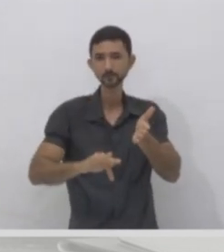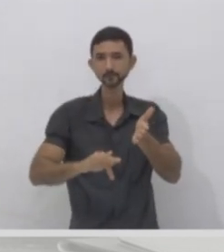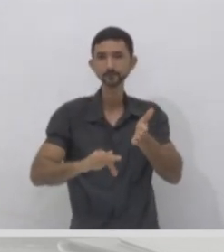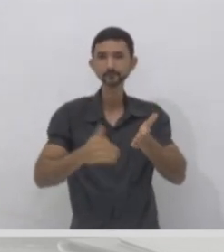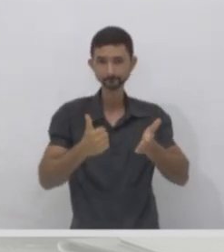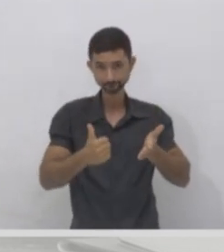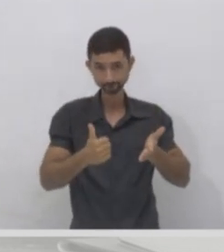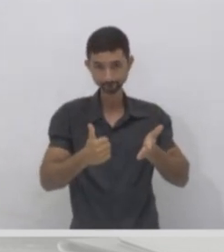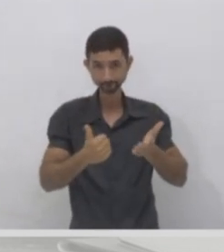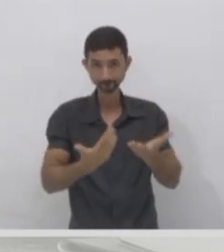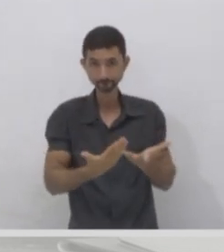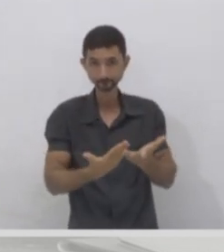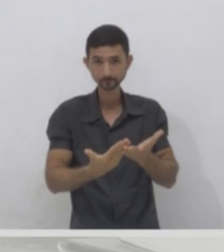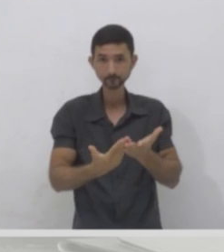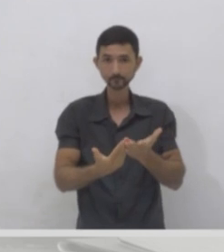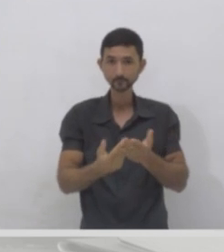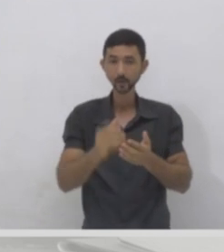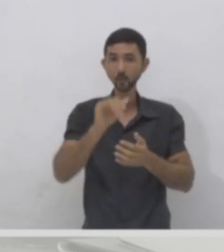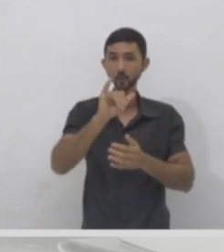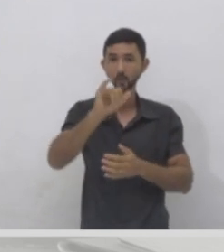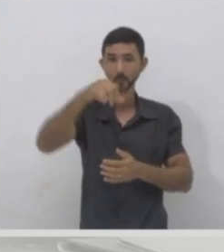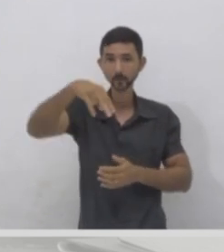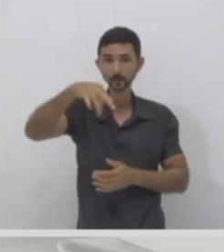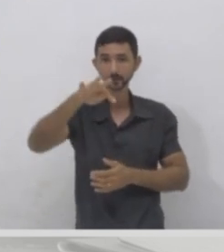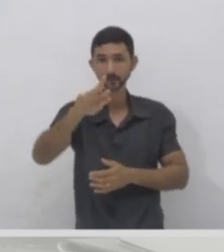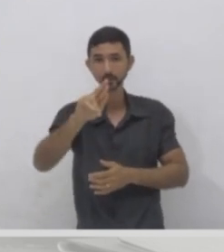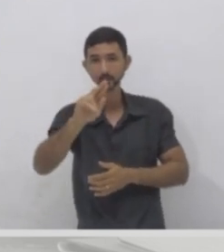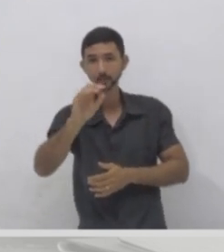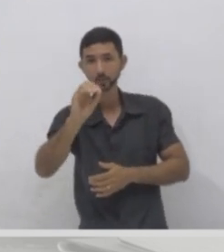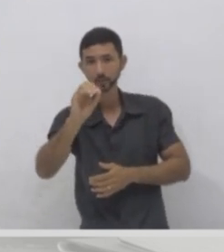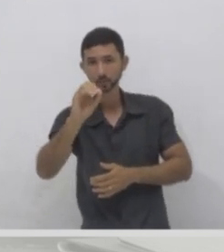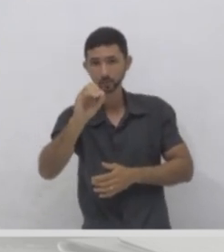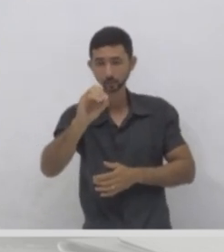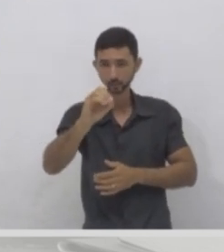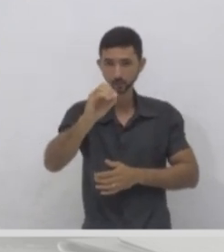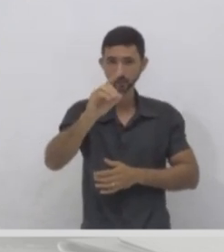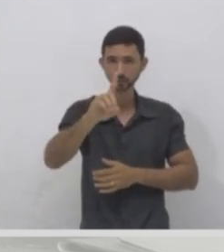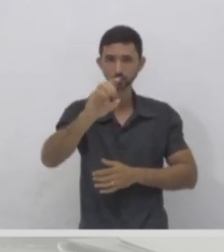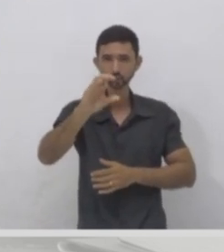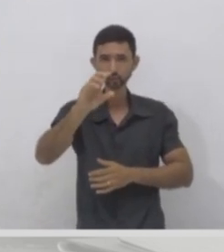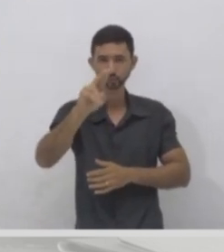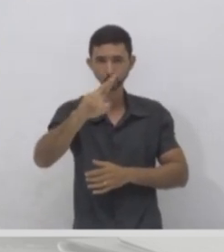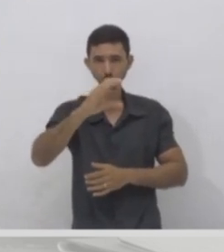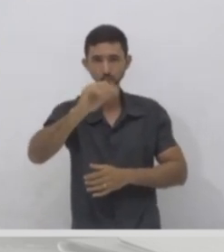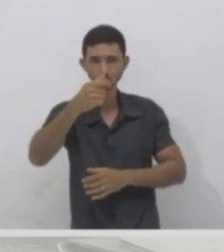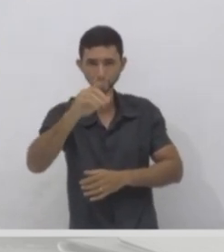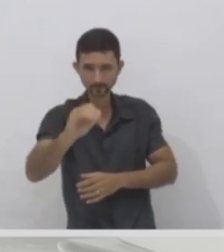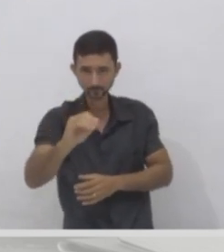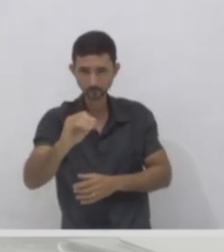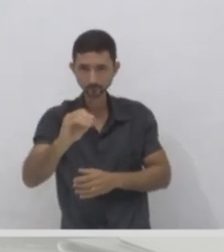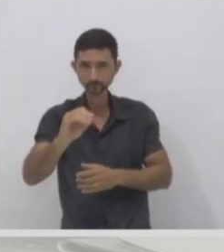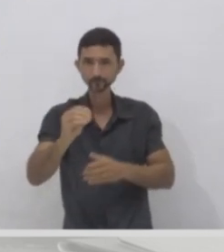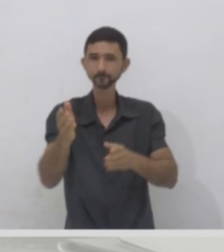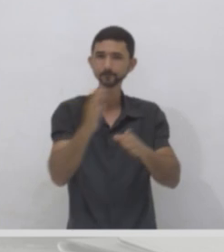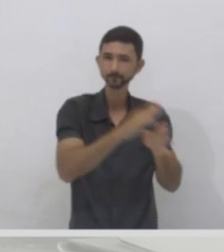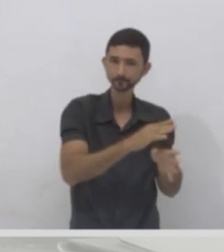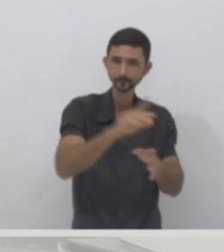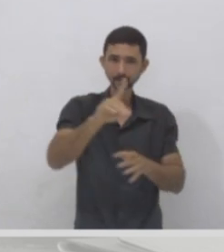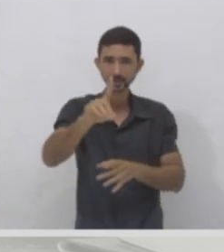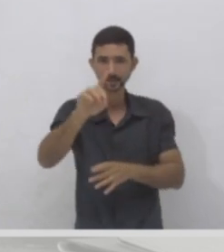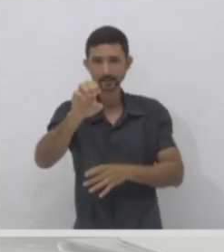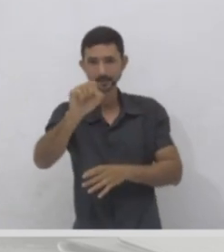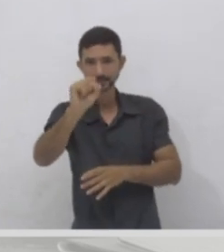também pode chamar de introdução, desenvolvimento e conclusão. Vamos tomar como exemplo